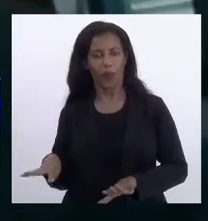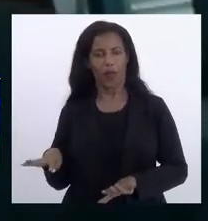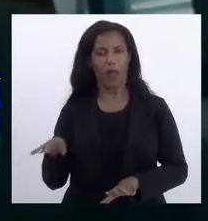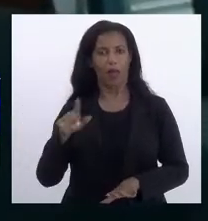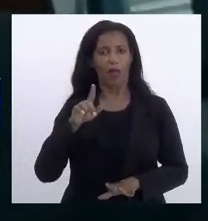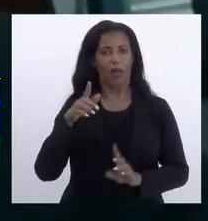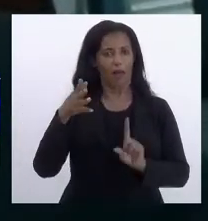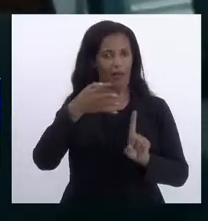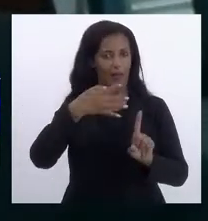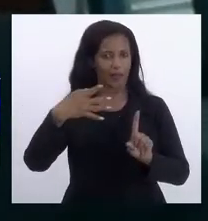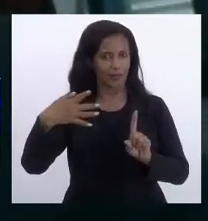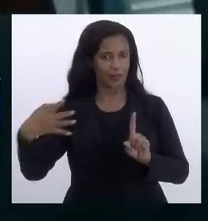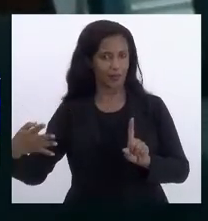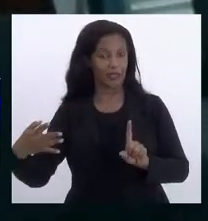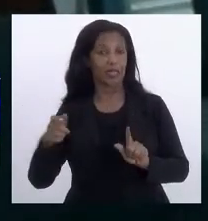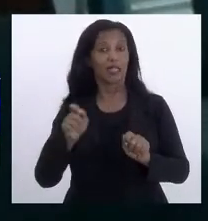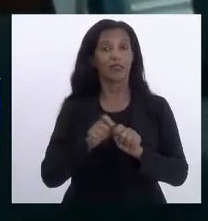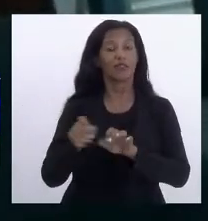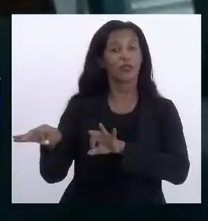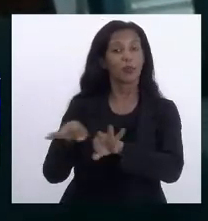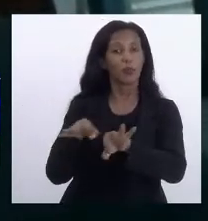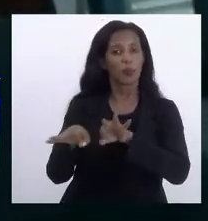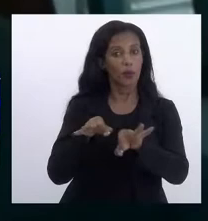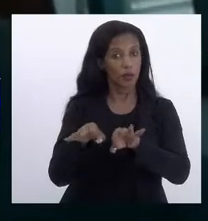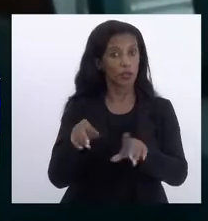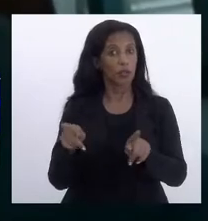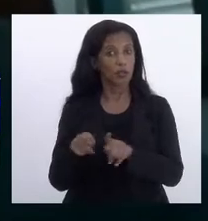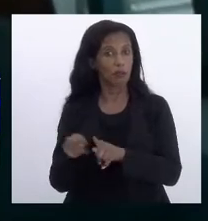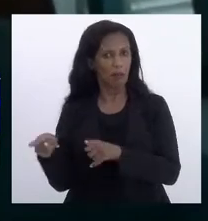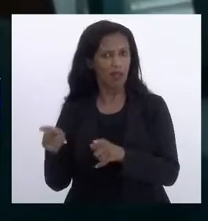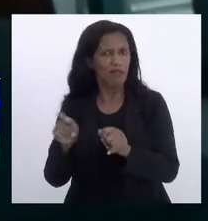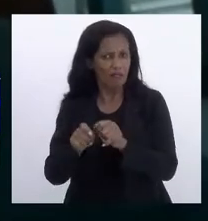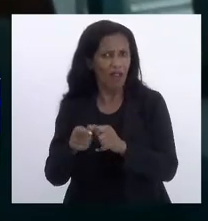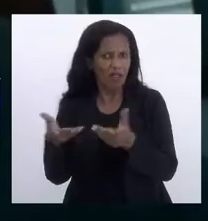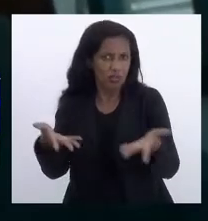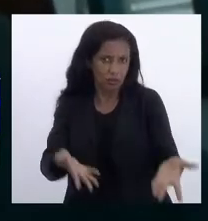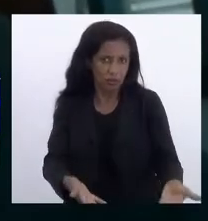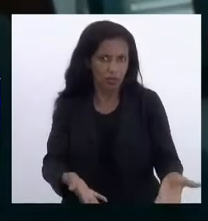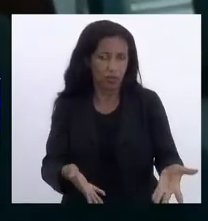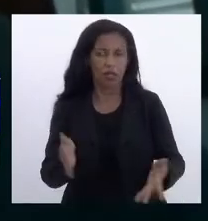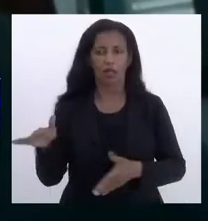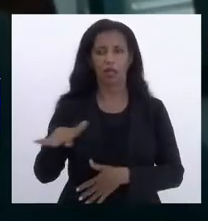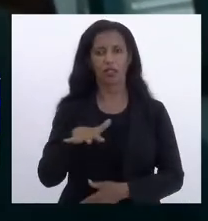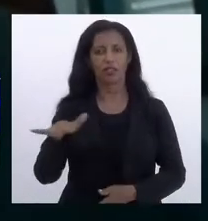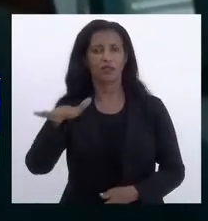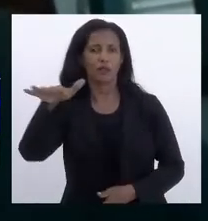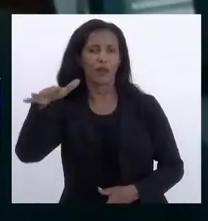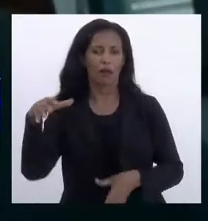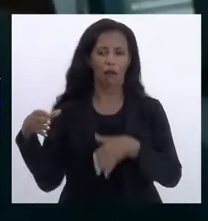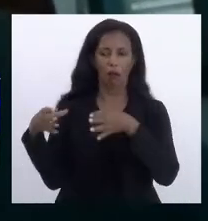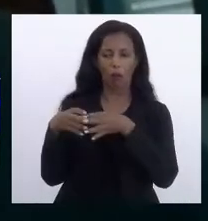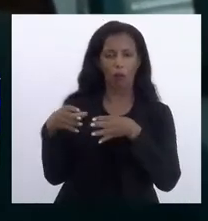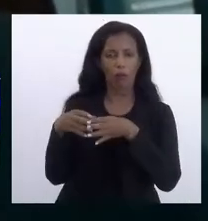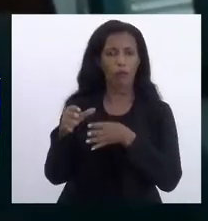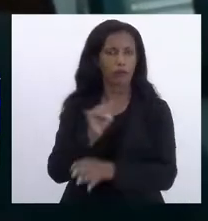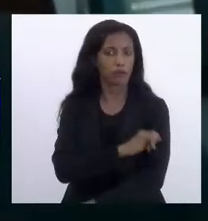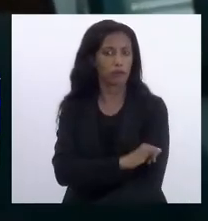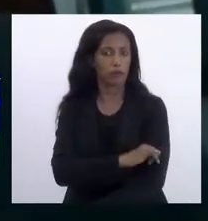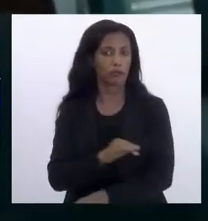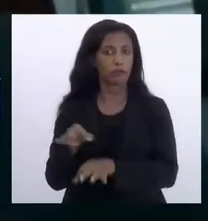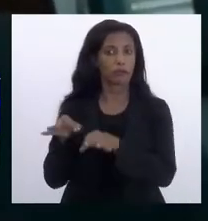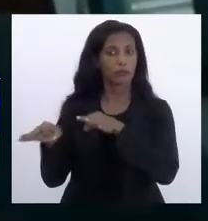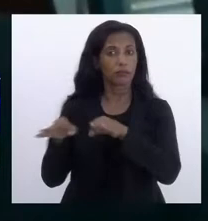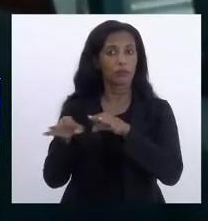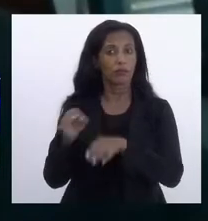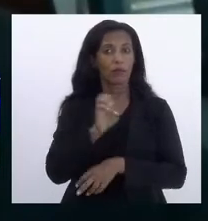LGBT e fez projetos inclusivos, faz, nas favelas, nas comunidades do Rio de Janeiro, um projeto